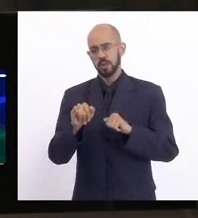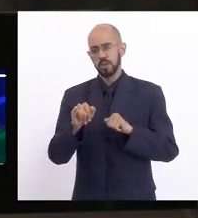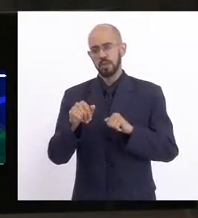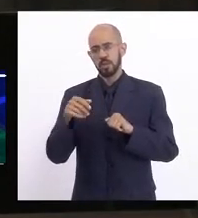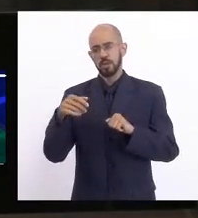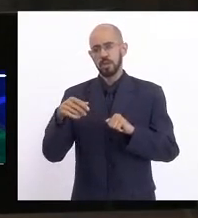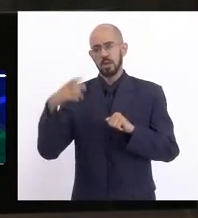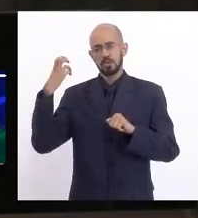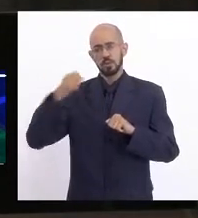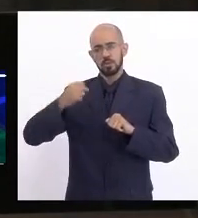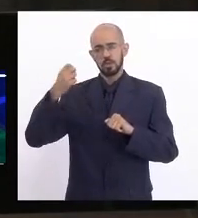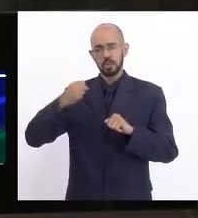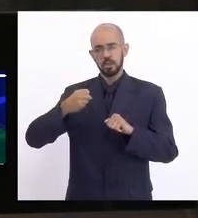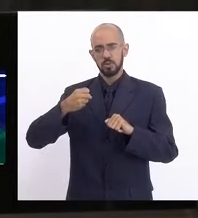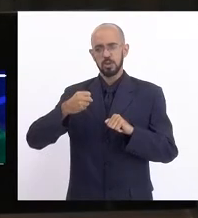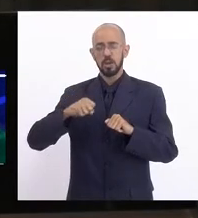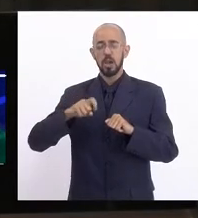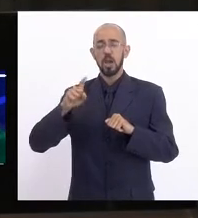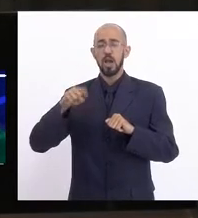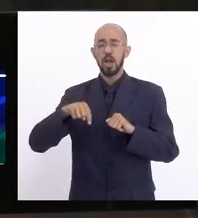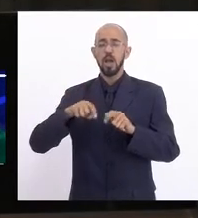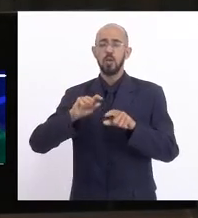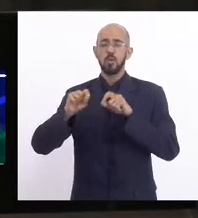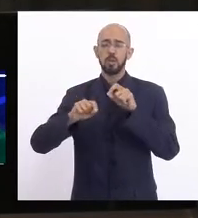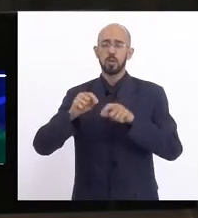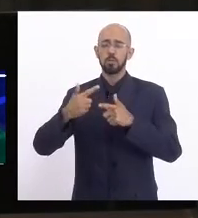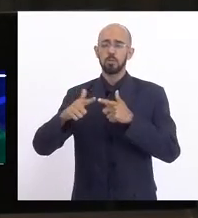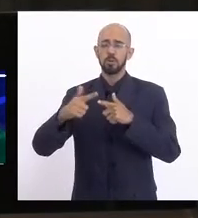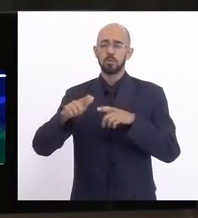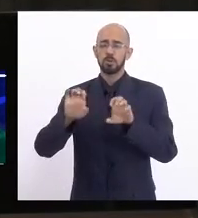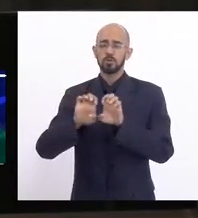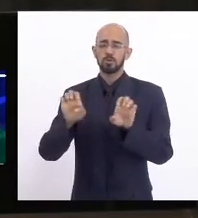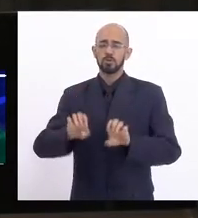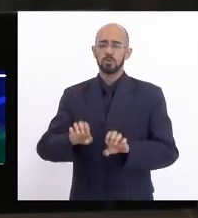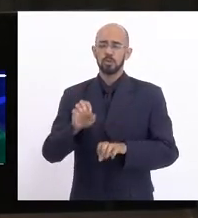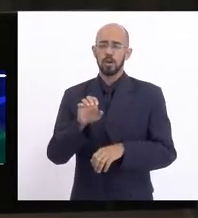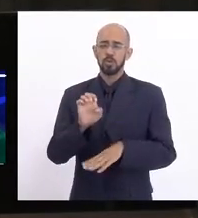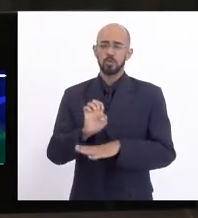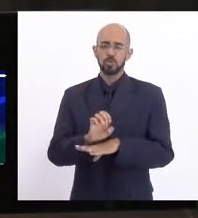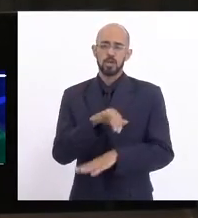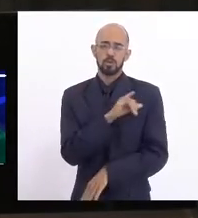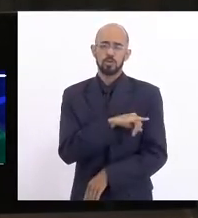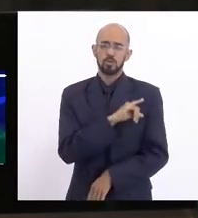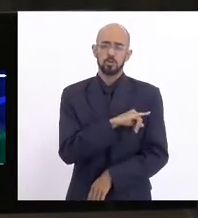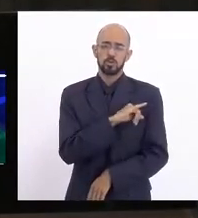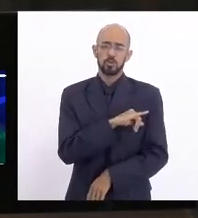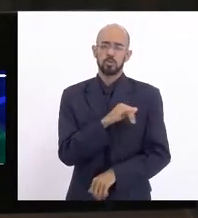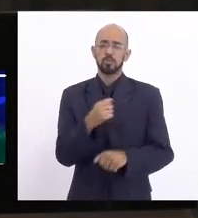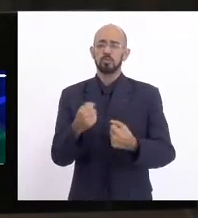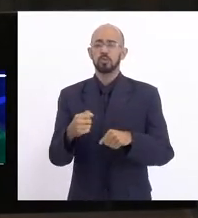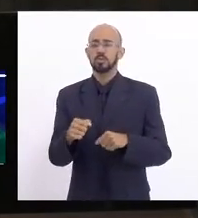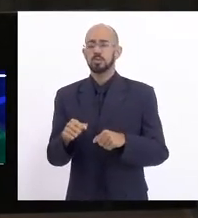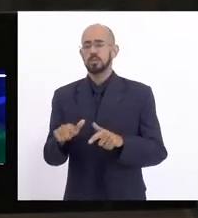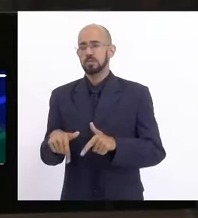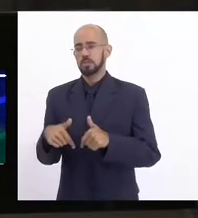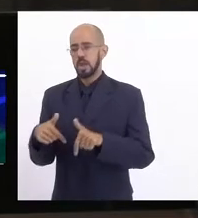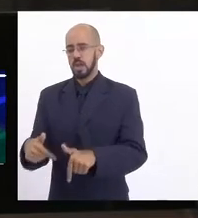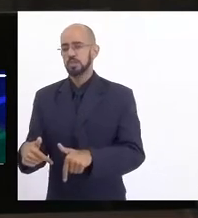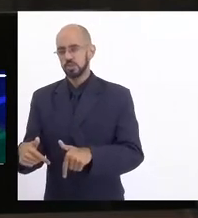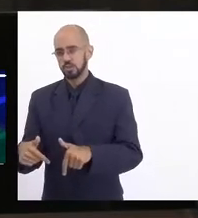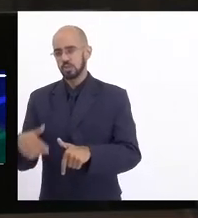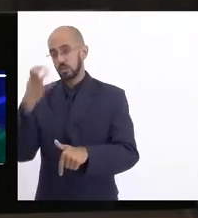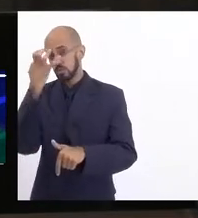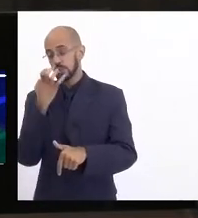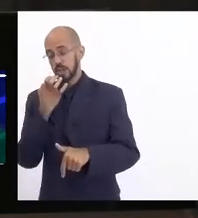problema estrutural da Previdência do Estado. É um problema que precisa ser atacado com seriedade,